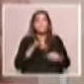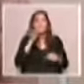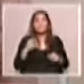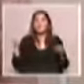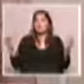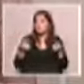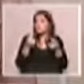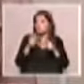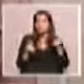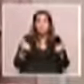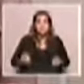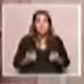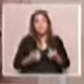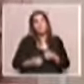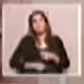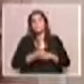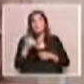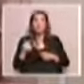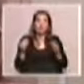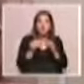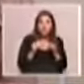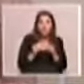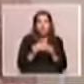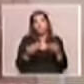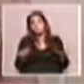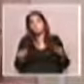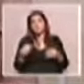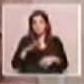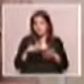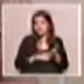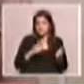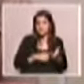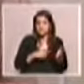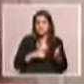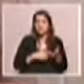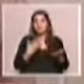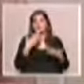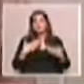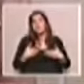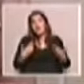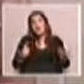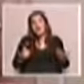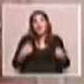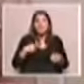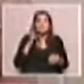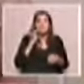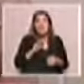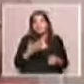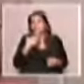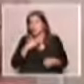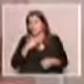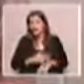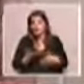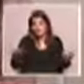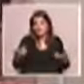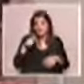famílias e, portanto, preferem levar doses mais pequenas. E, portanto, no fundo a necessidade vai fazer com que... O engenho, não é? Também, exatamente,